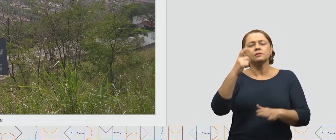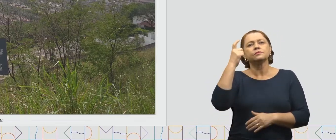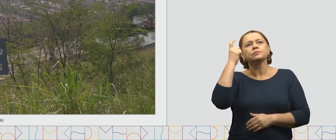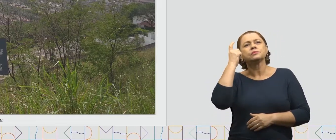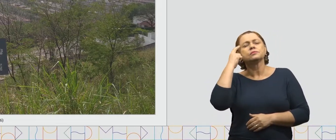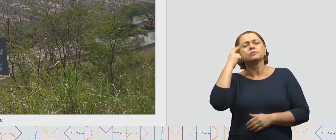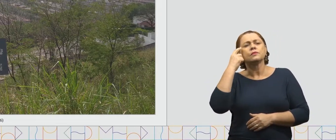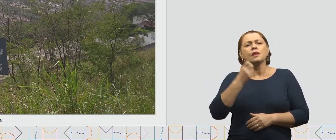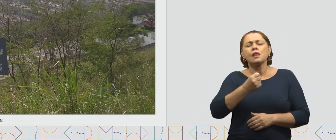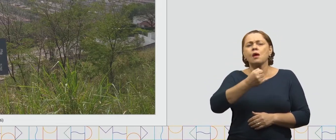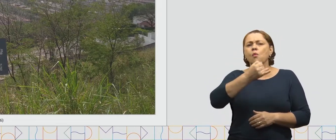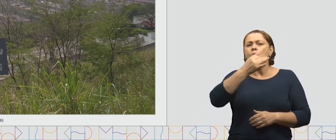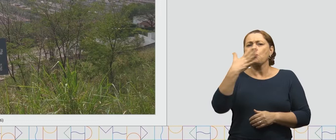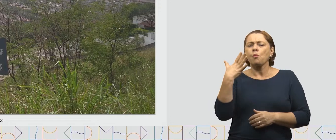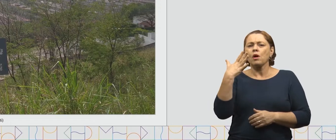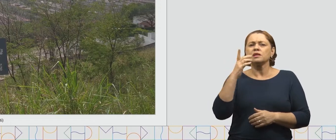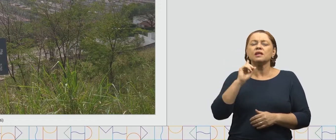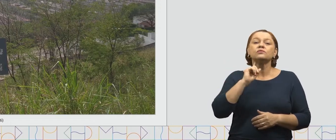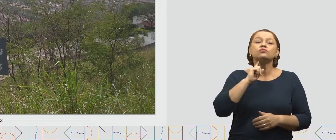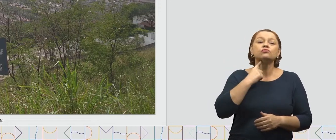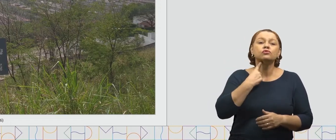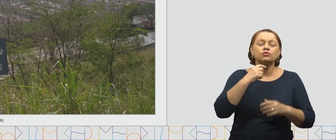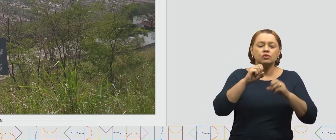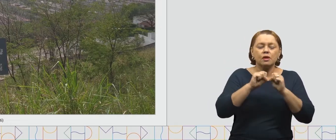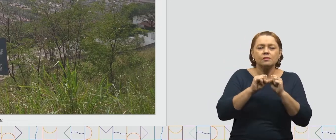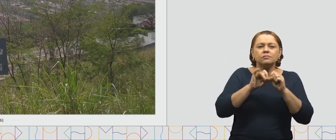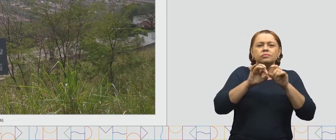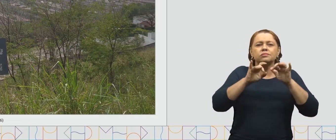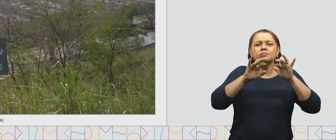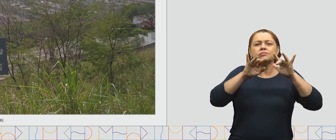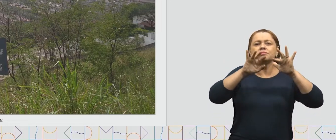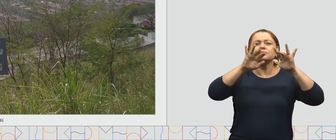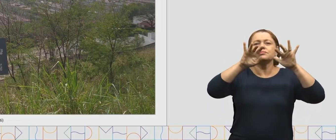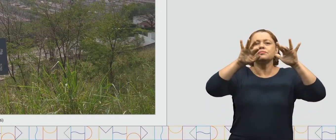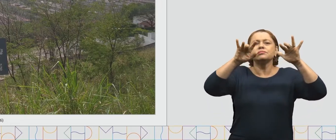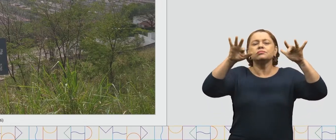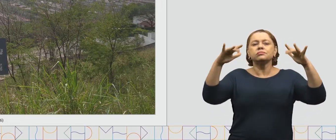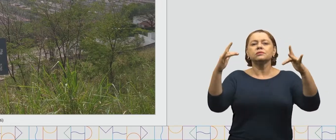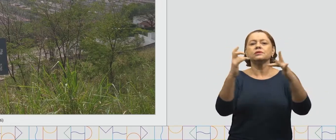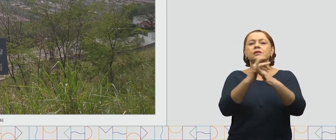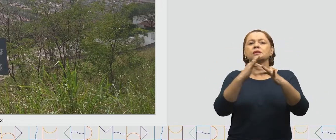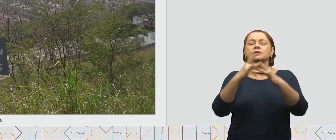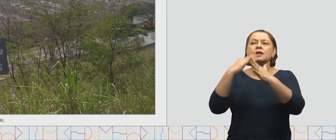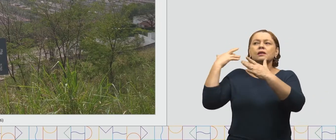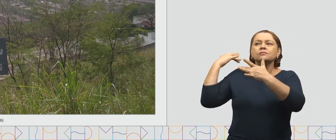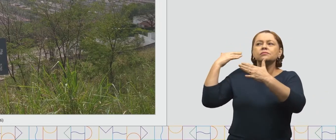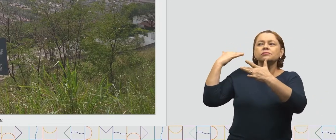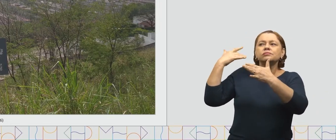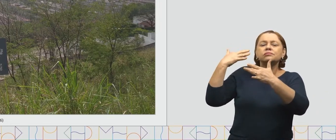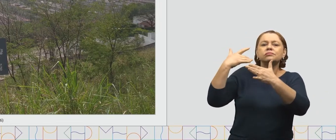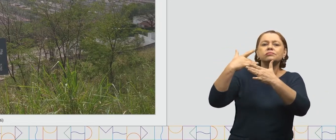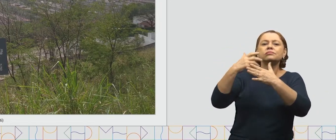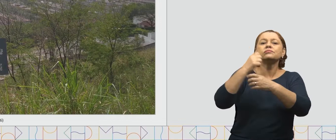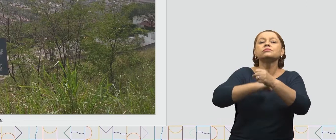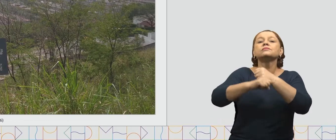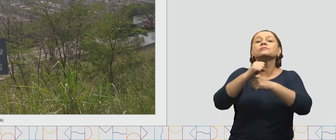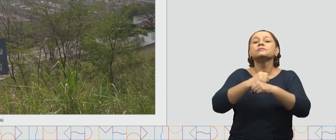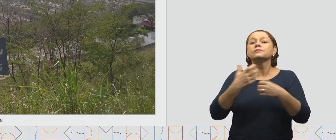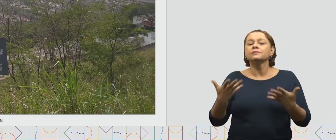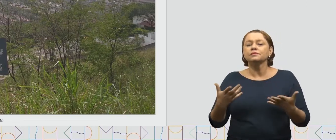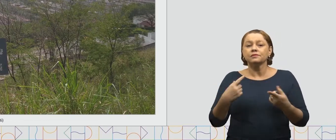o quanto de poluição ela já liberou na região durante esses anos. Isso ocorre porque as